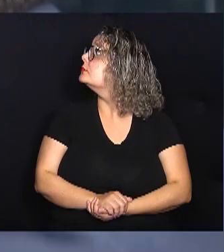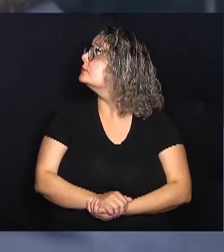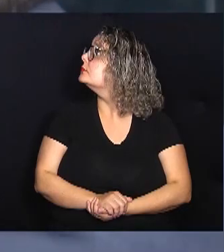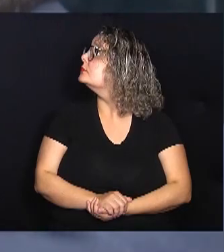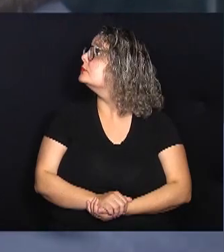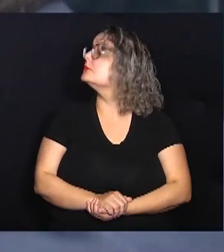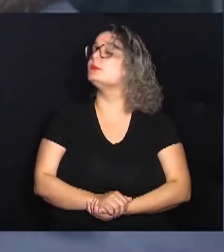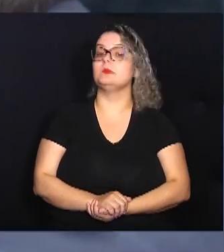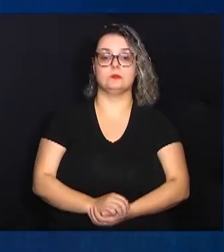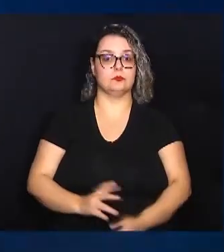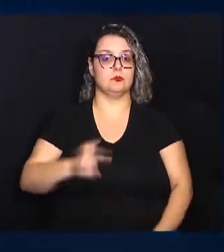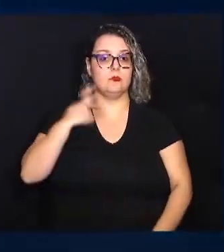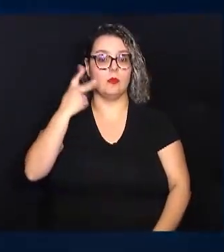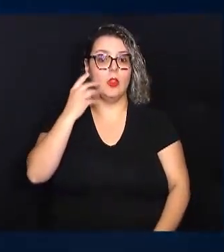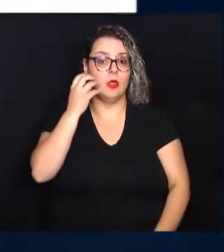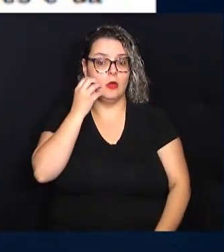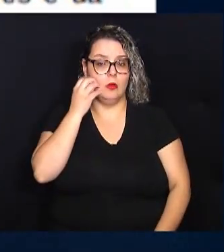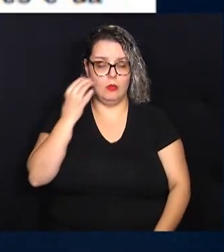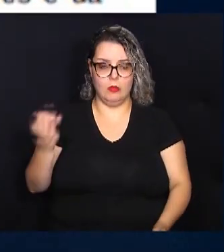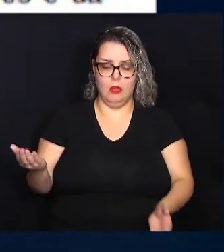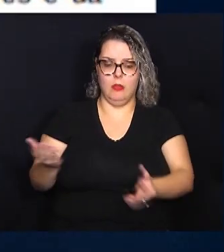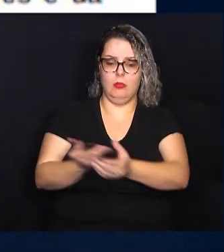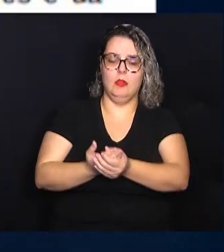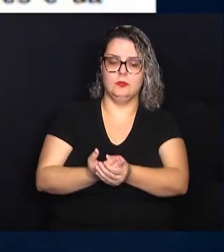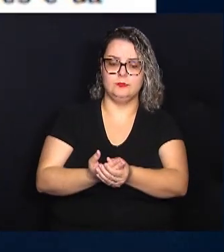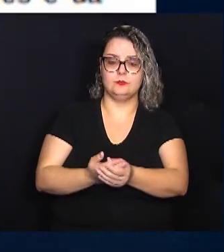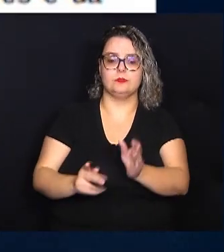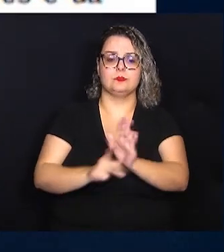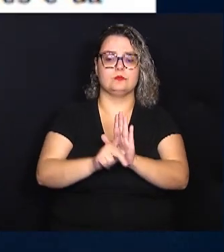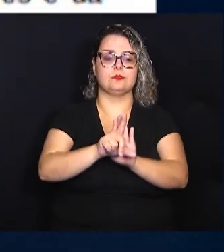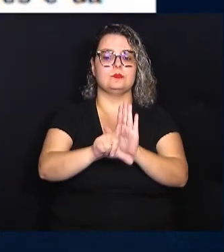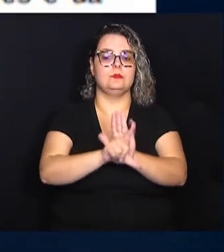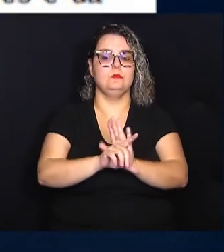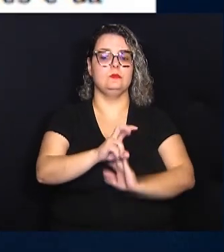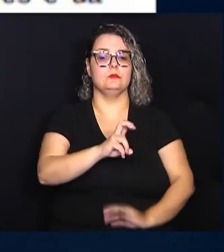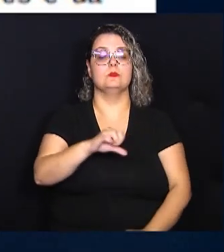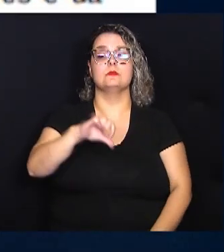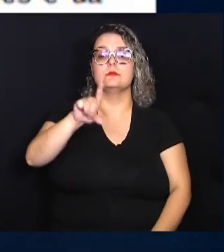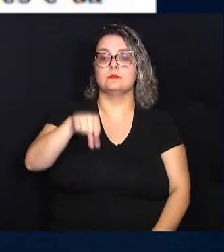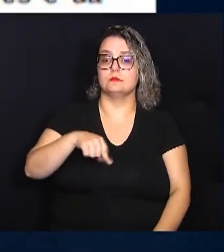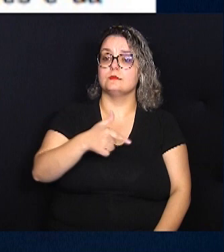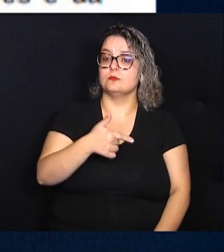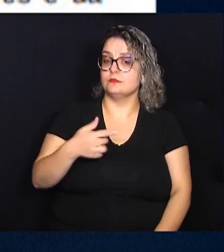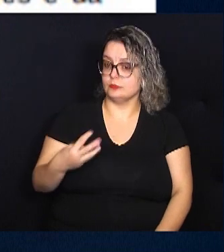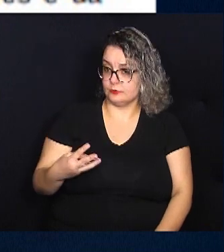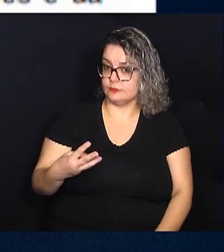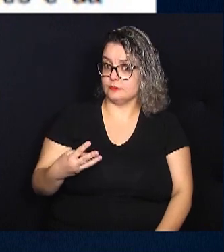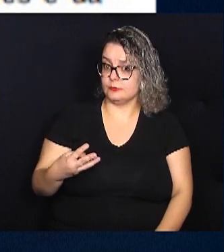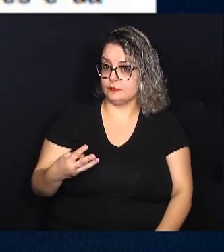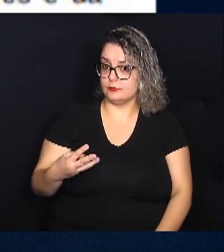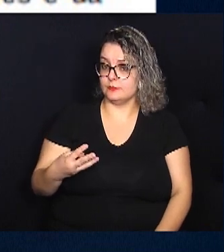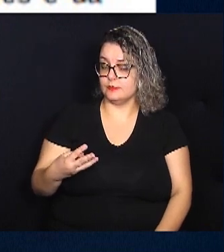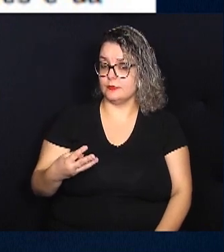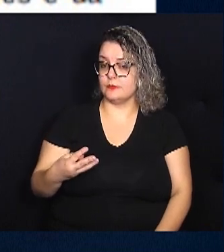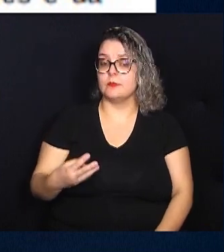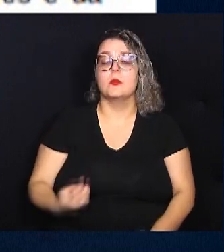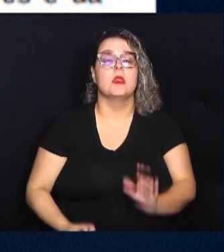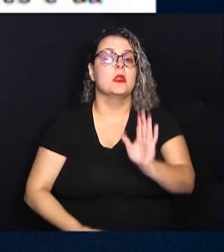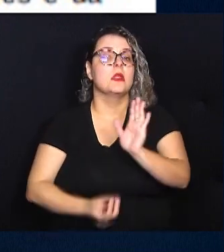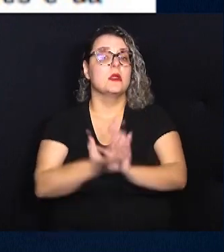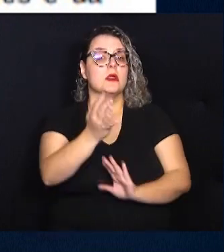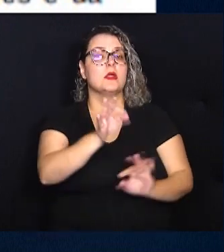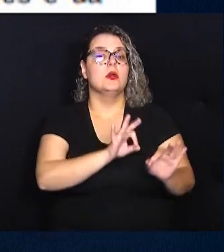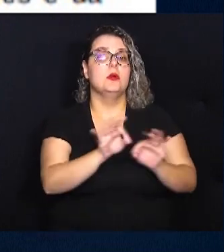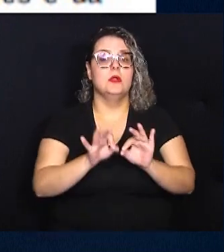O vereador Igor Diego protocolou o projeto de lei complementar 59 de 2023, que cria o programa